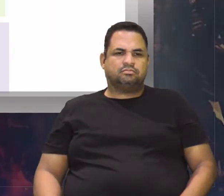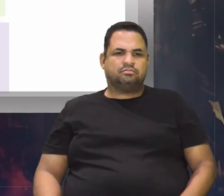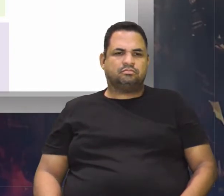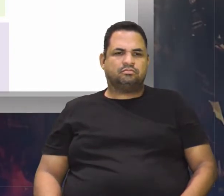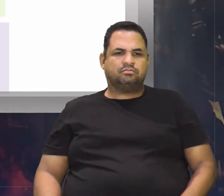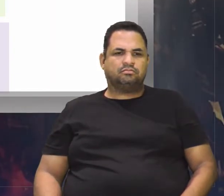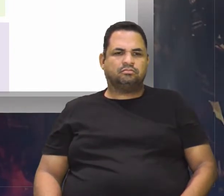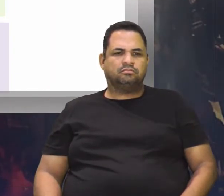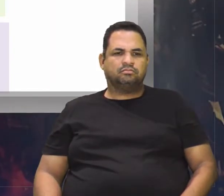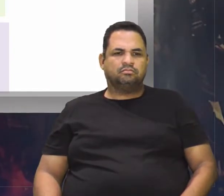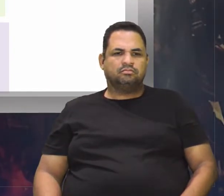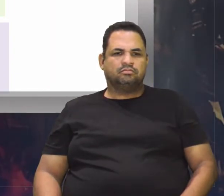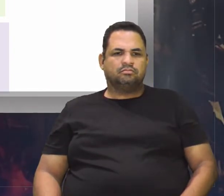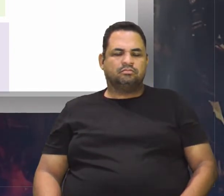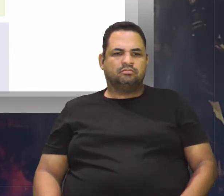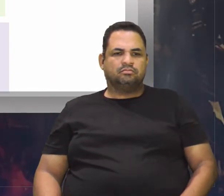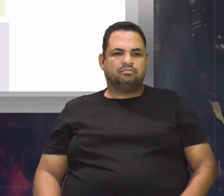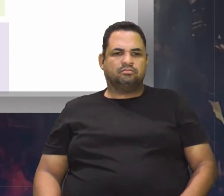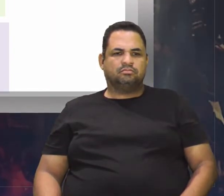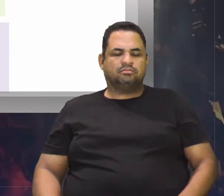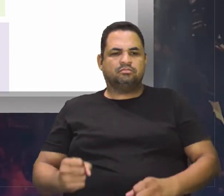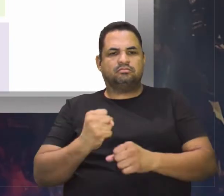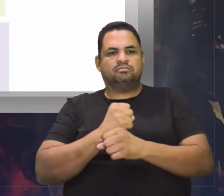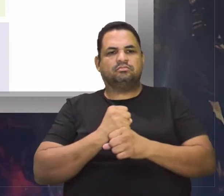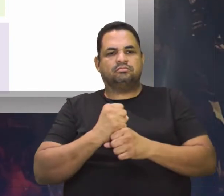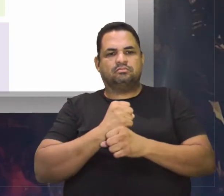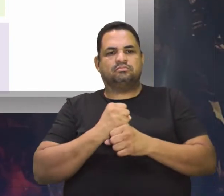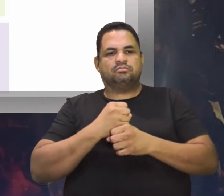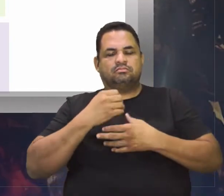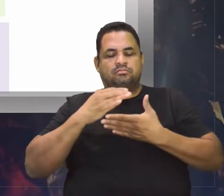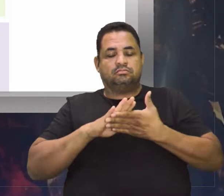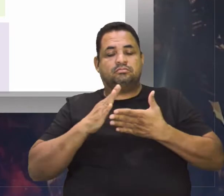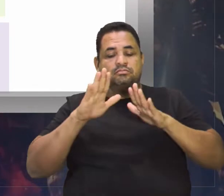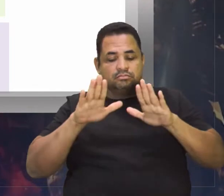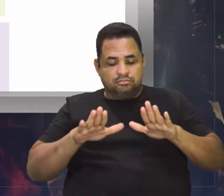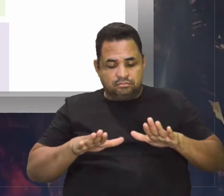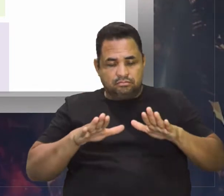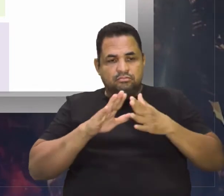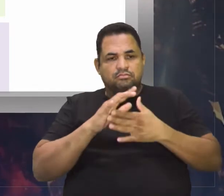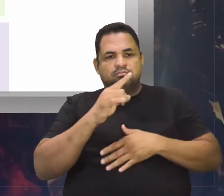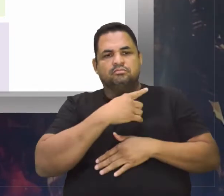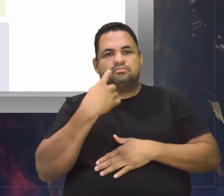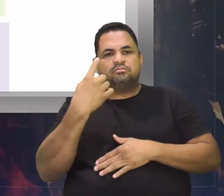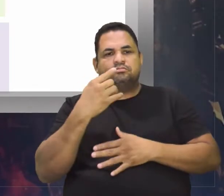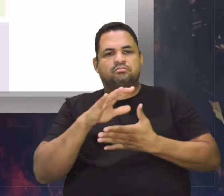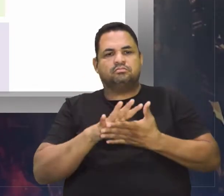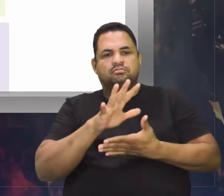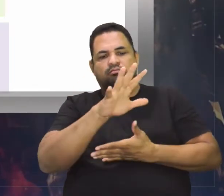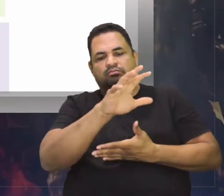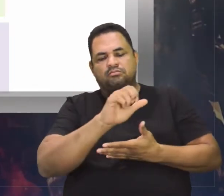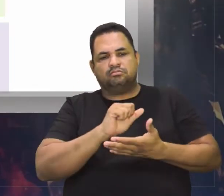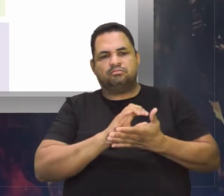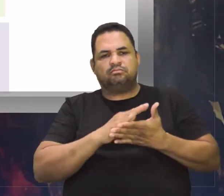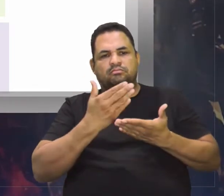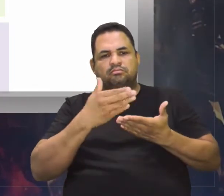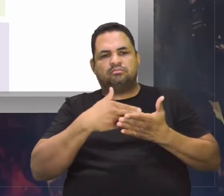1400. É o ano que os islâmicos estão, porque nós pegamos 2022 e